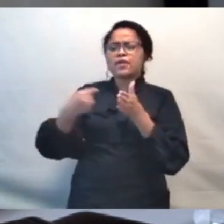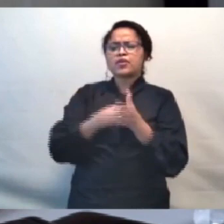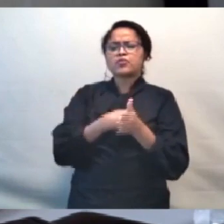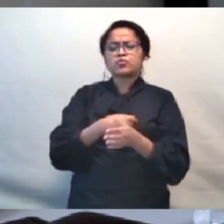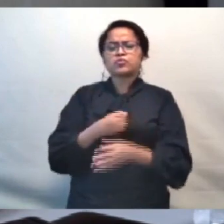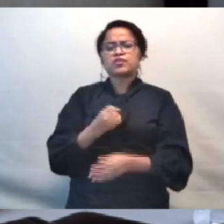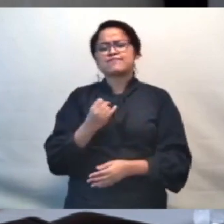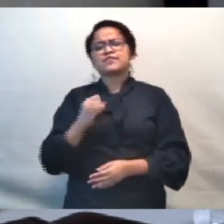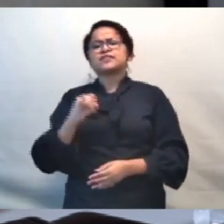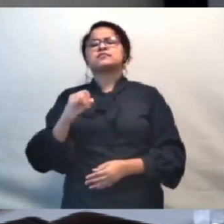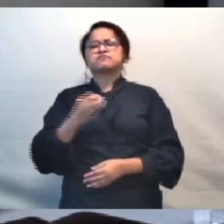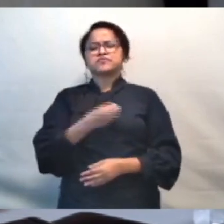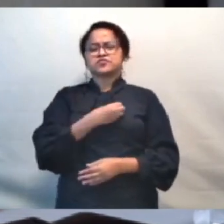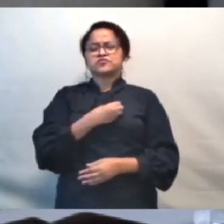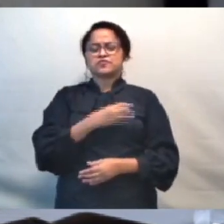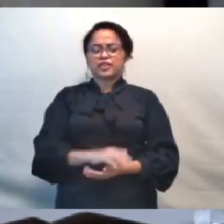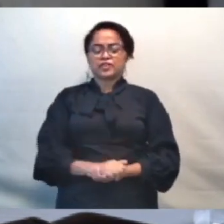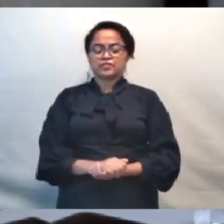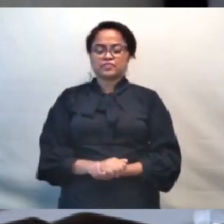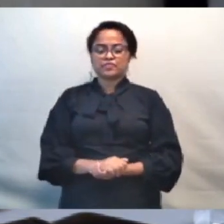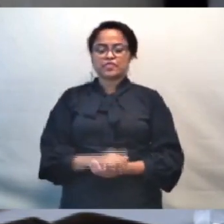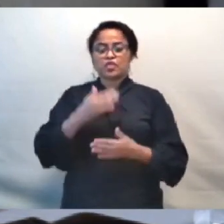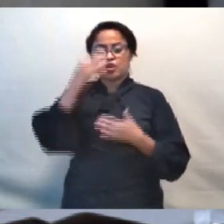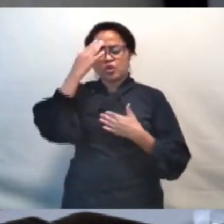Obrigado pela sua presença.